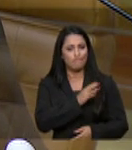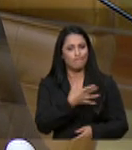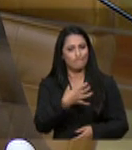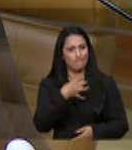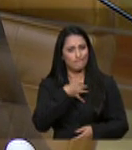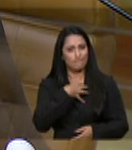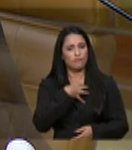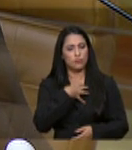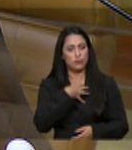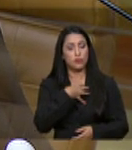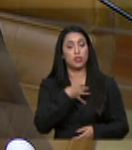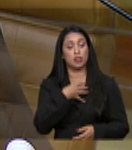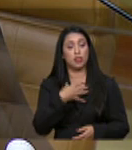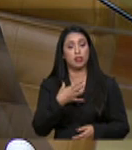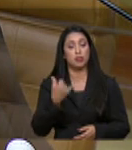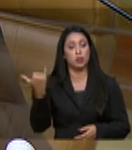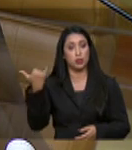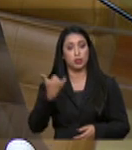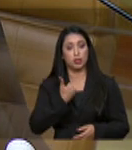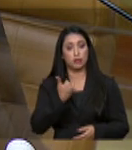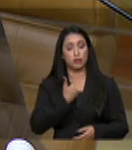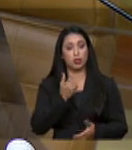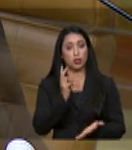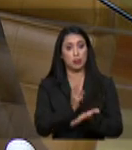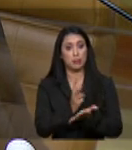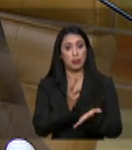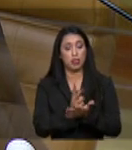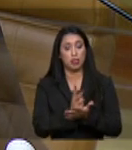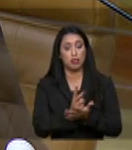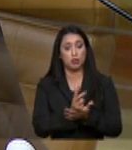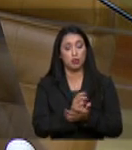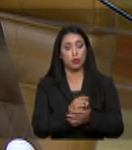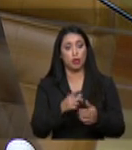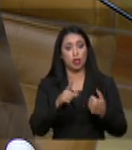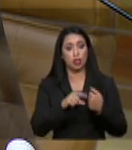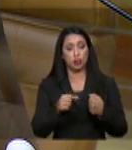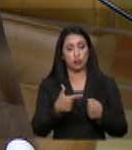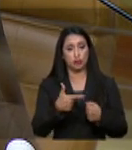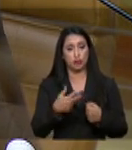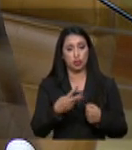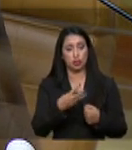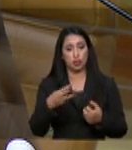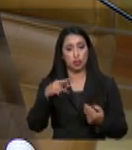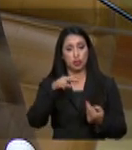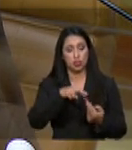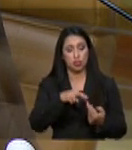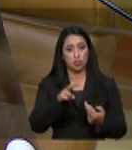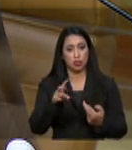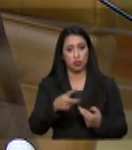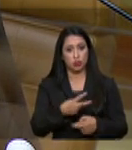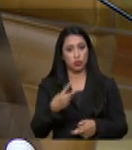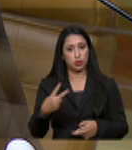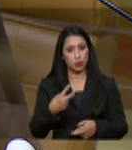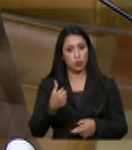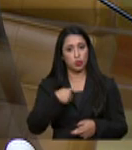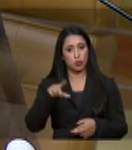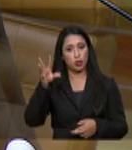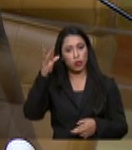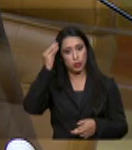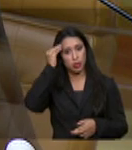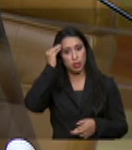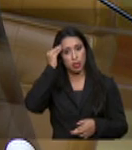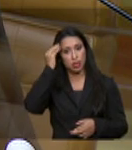pelas palavras e dizer que apesar da absolvição no artigo 23 inciso segundo é entendo que